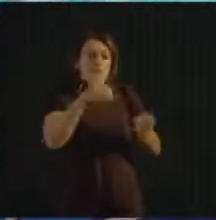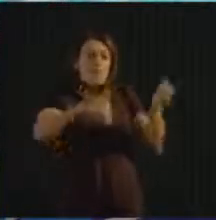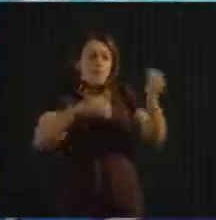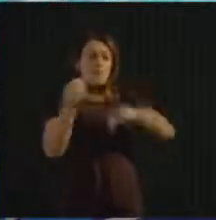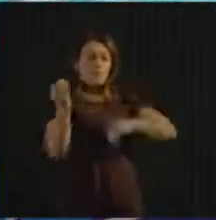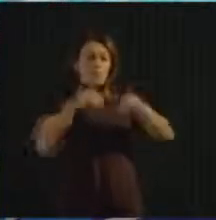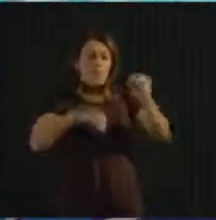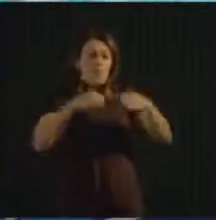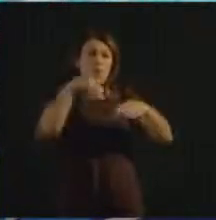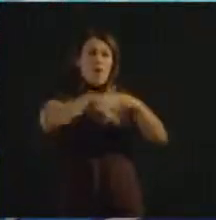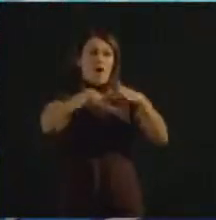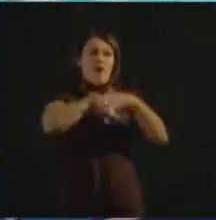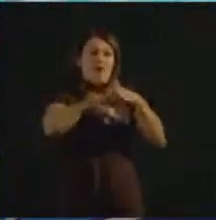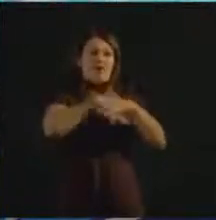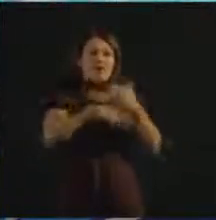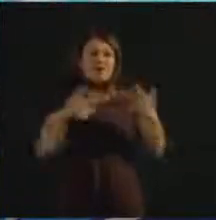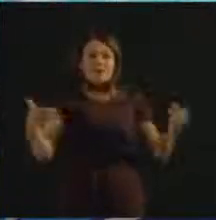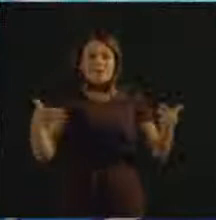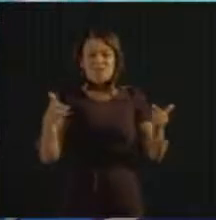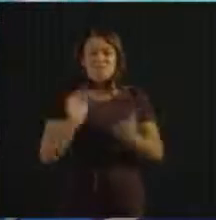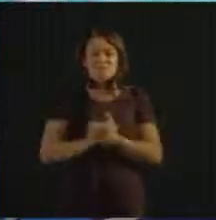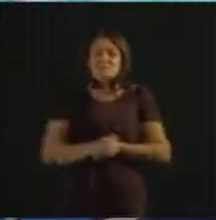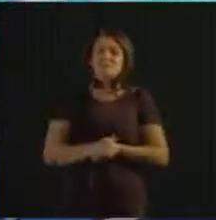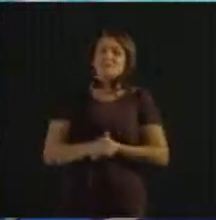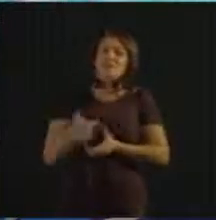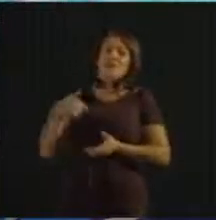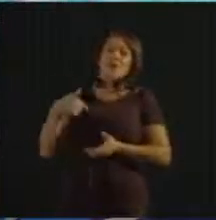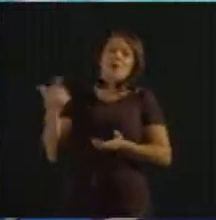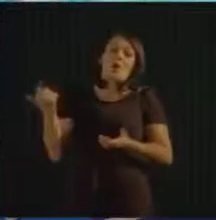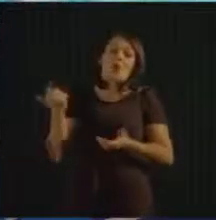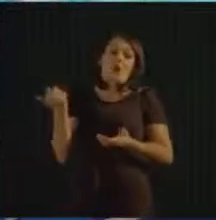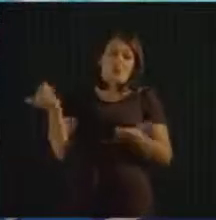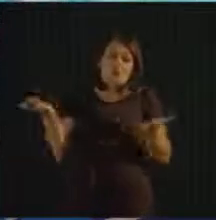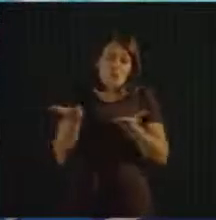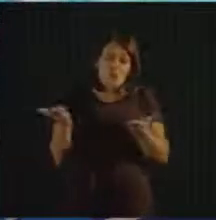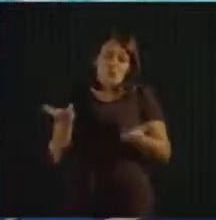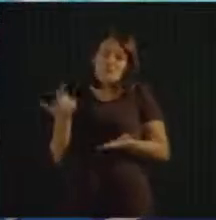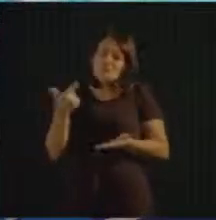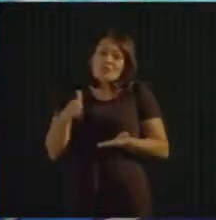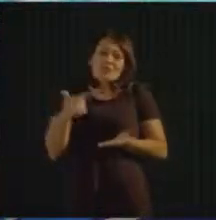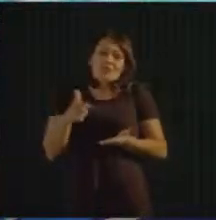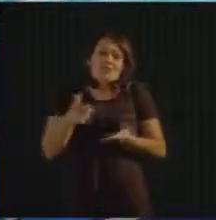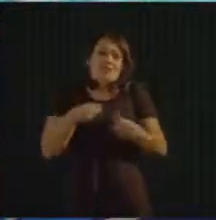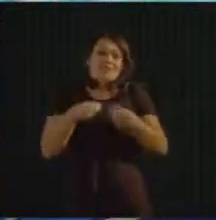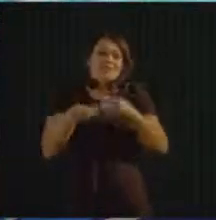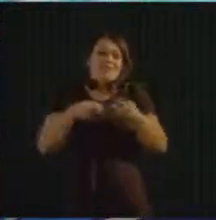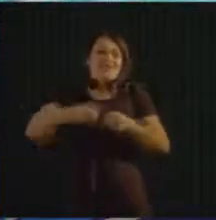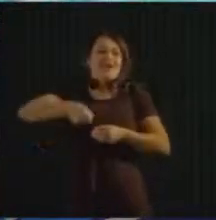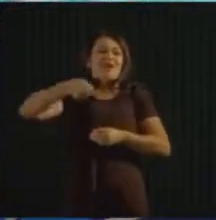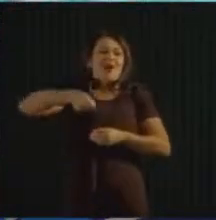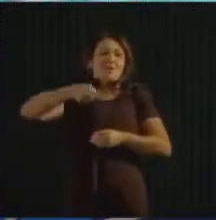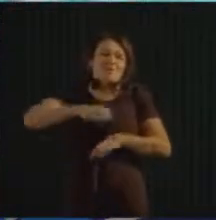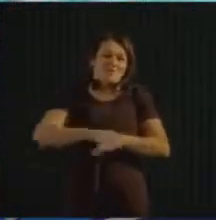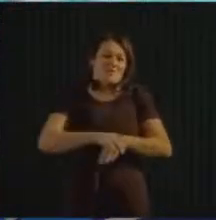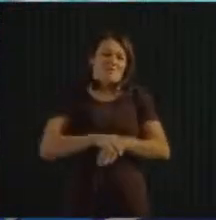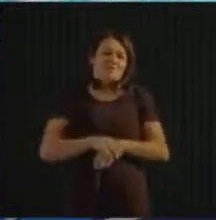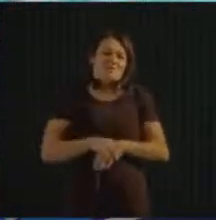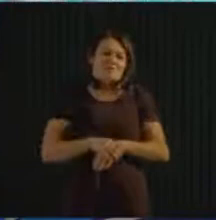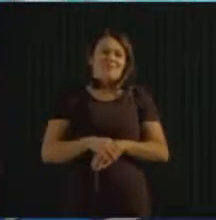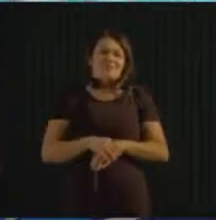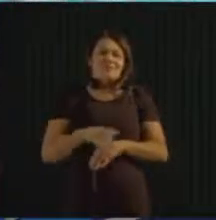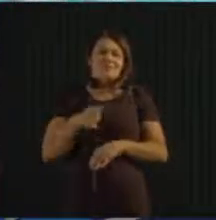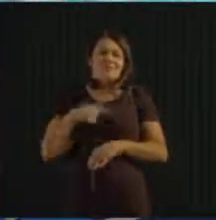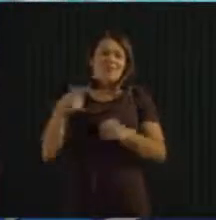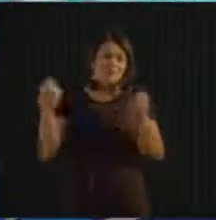coisa nos saquinhos para ter mais sacos em casa. E hoje, infelizmente, virou isso que a gente vê aí, né? A gente não consegue